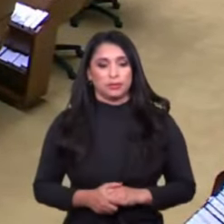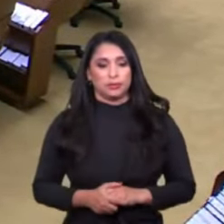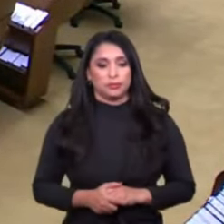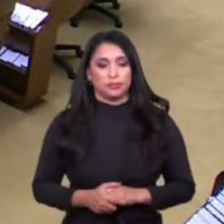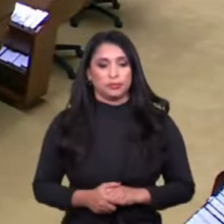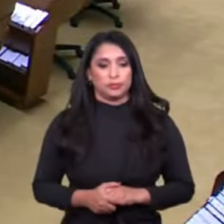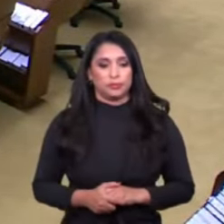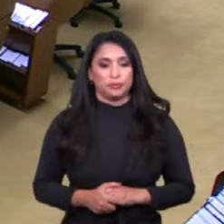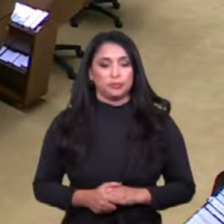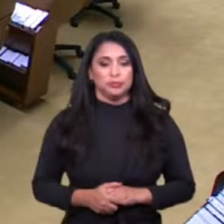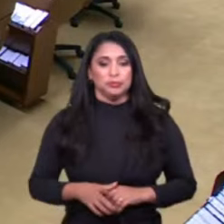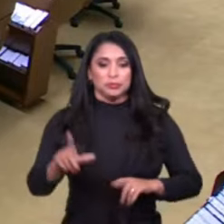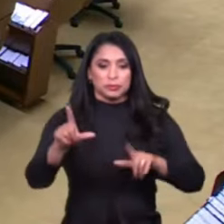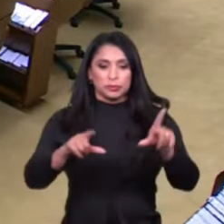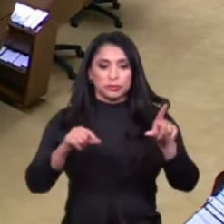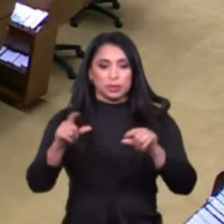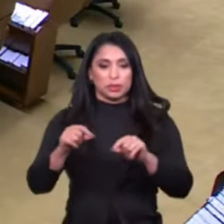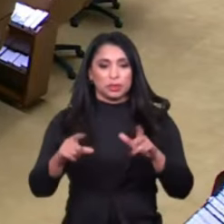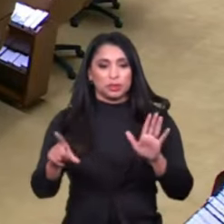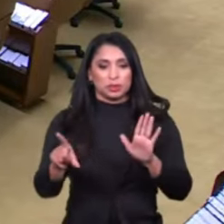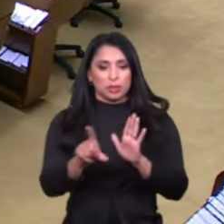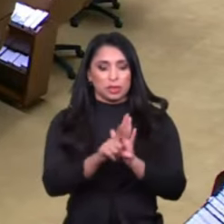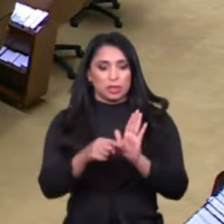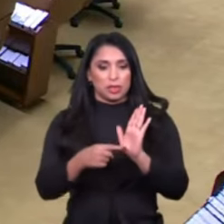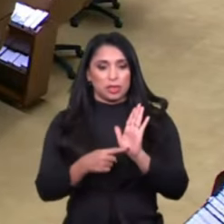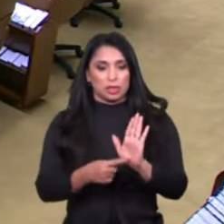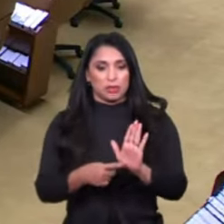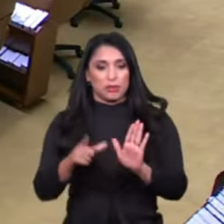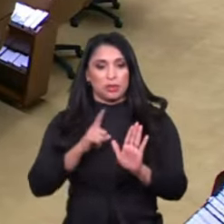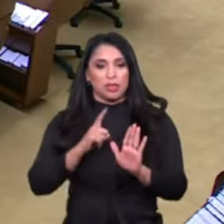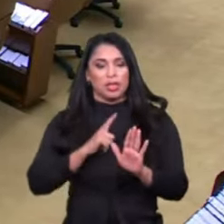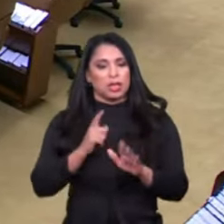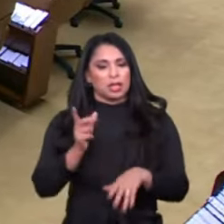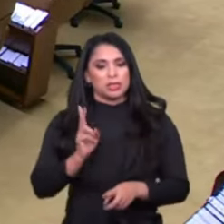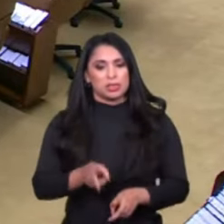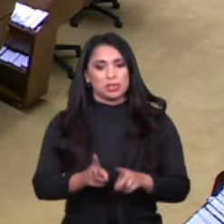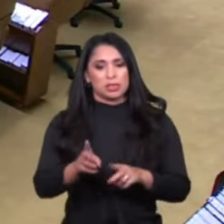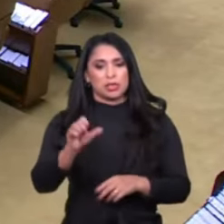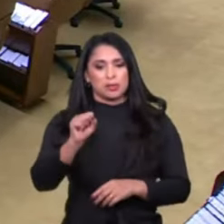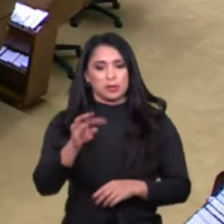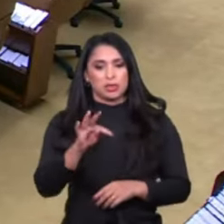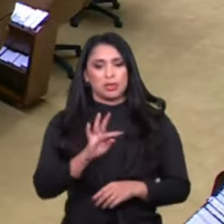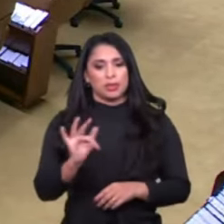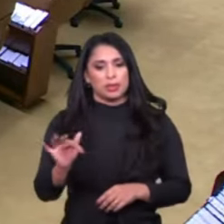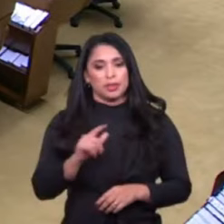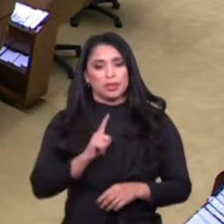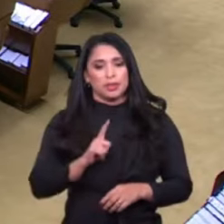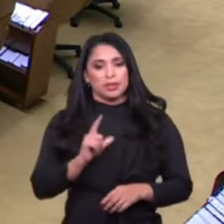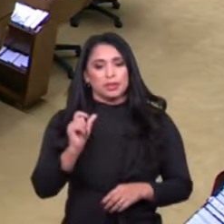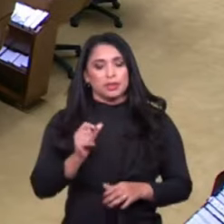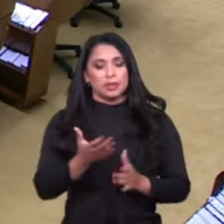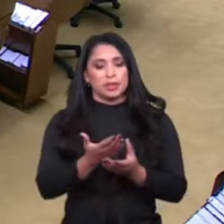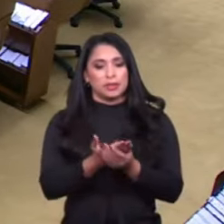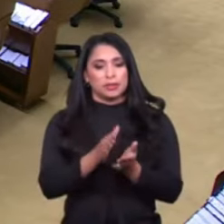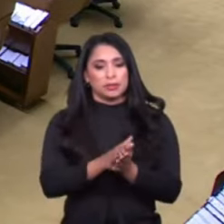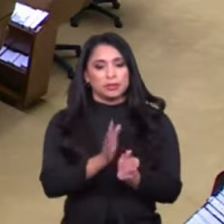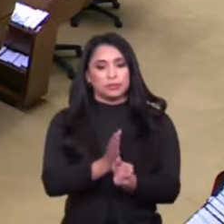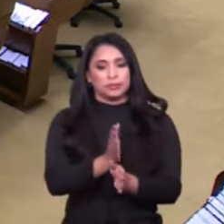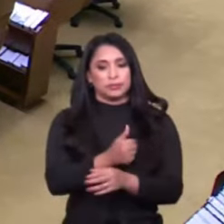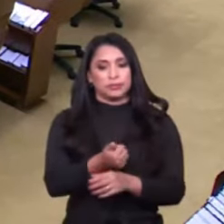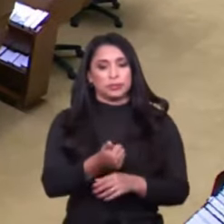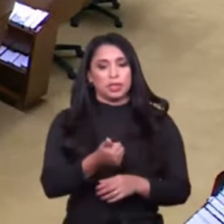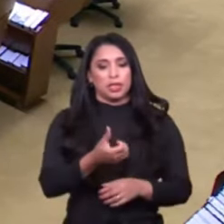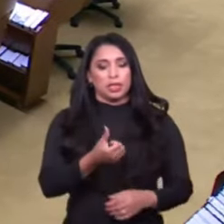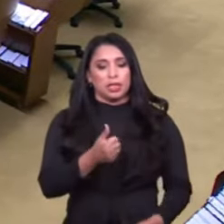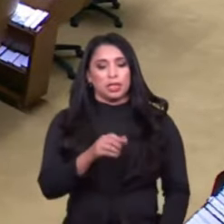às opções políticas adotadas pelo legislador vem sendo prática do Supremo, a exemplo da orientação firmada nos seguintes precedentes: ADI